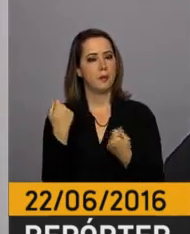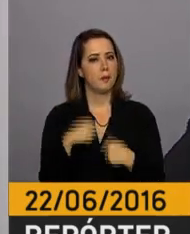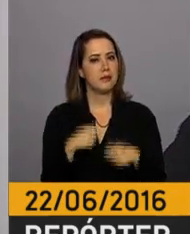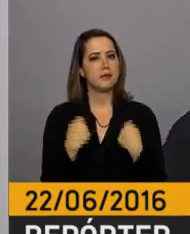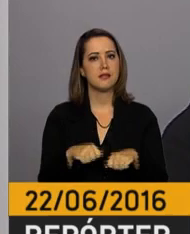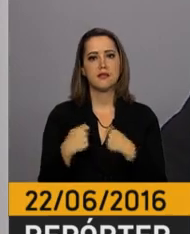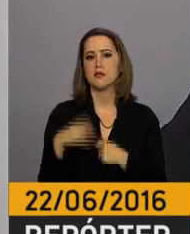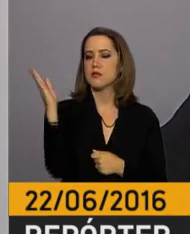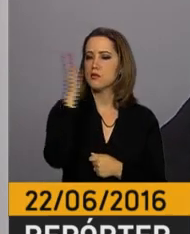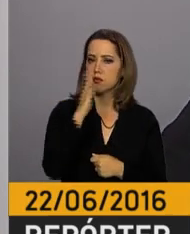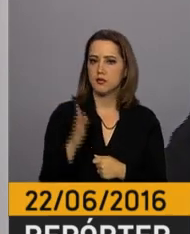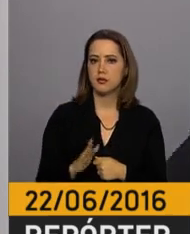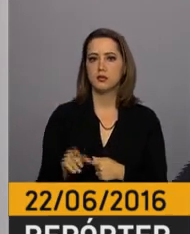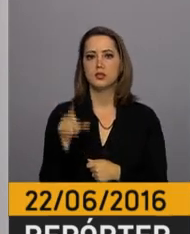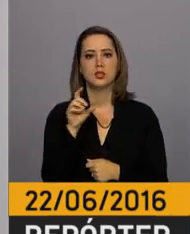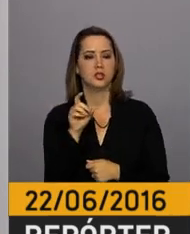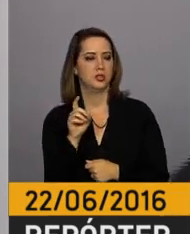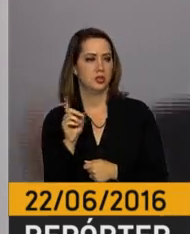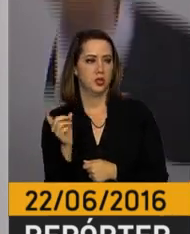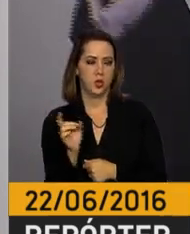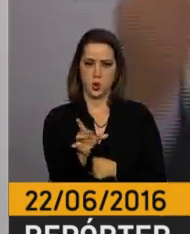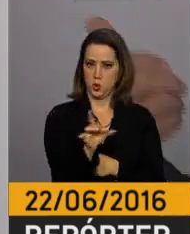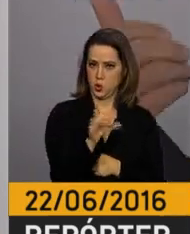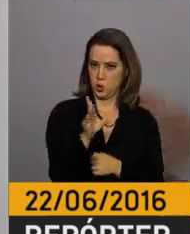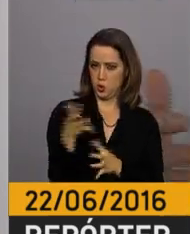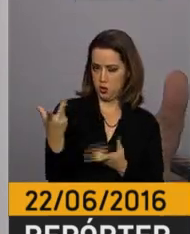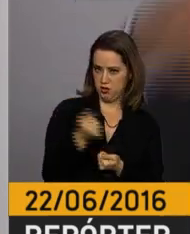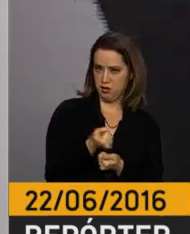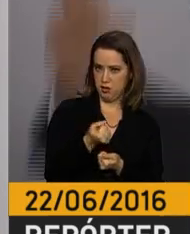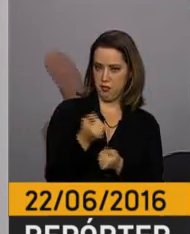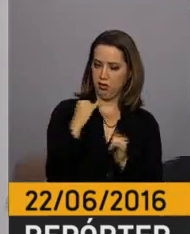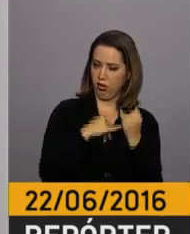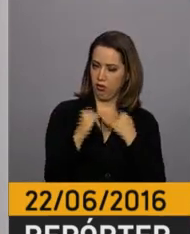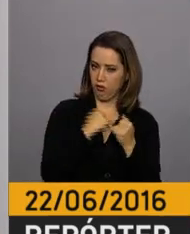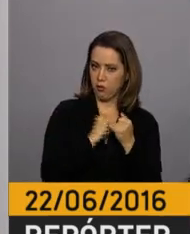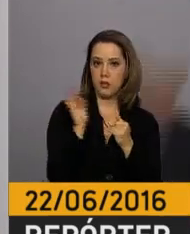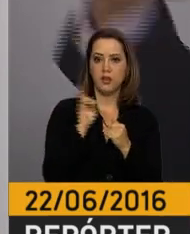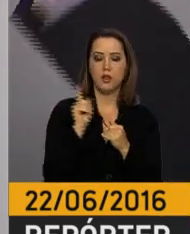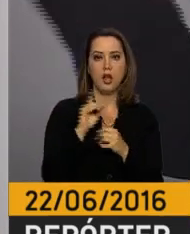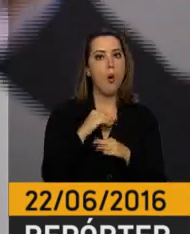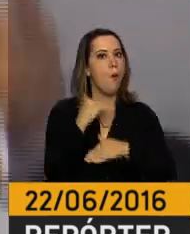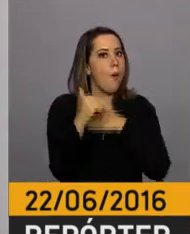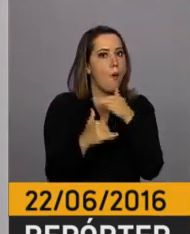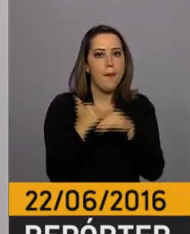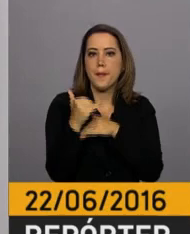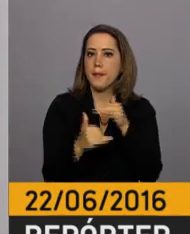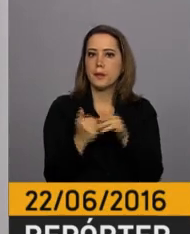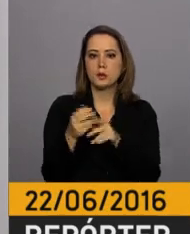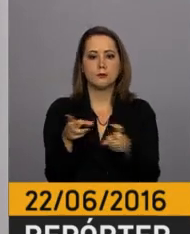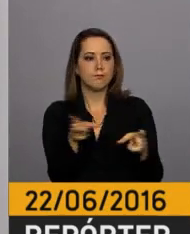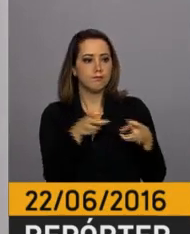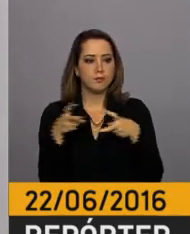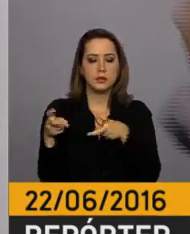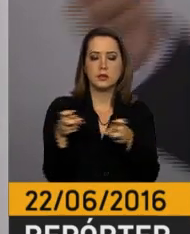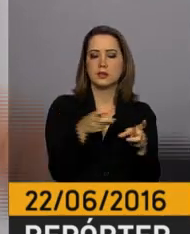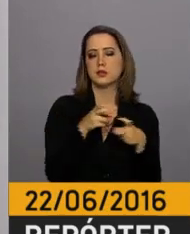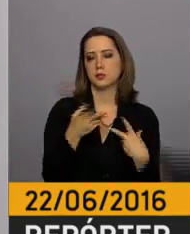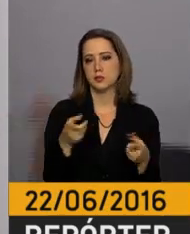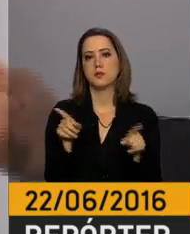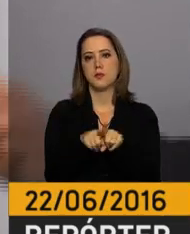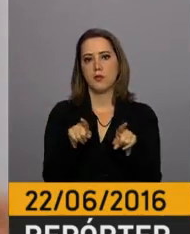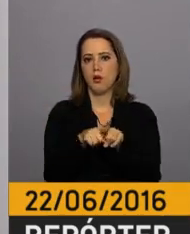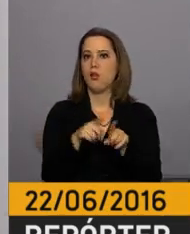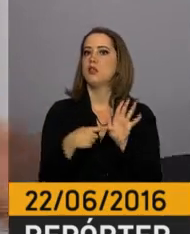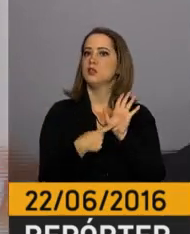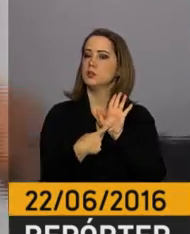de não só eh recepcionar esses dados como processá-los interpretá-los e finalmente